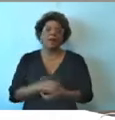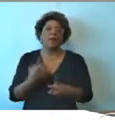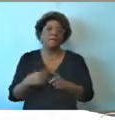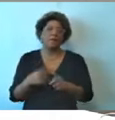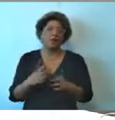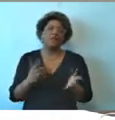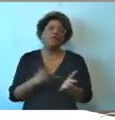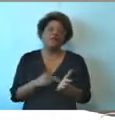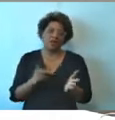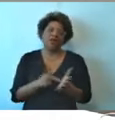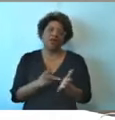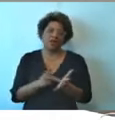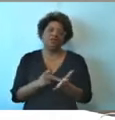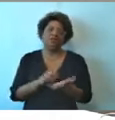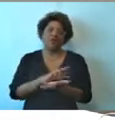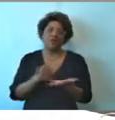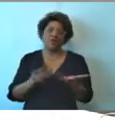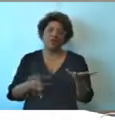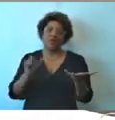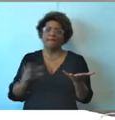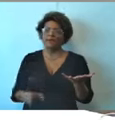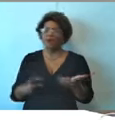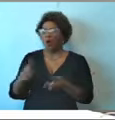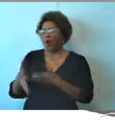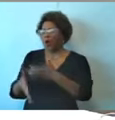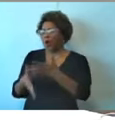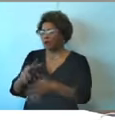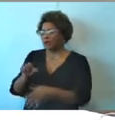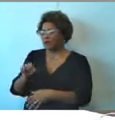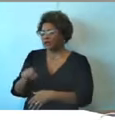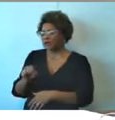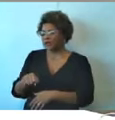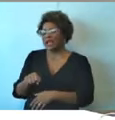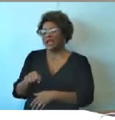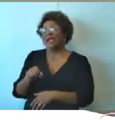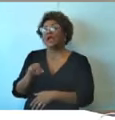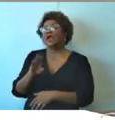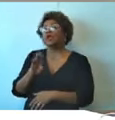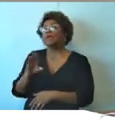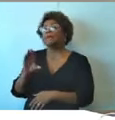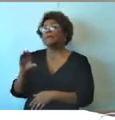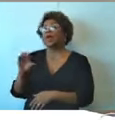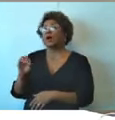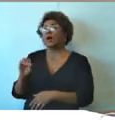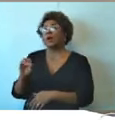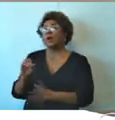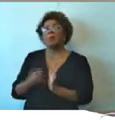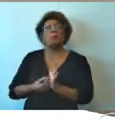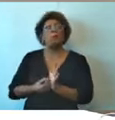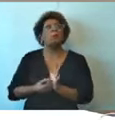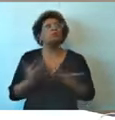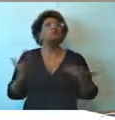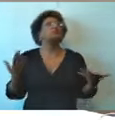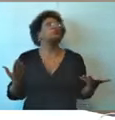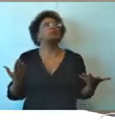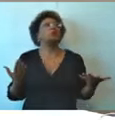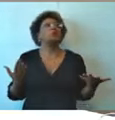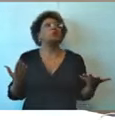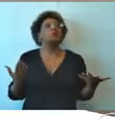realmente as pessoas costumam relatar assim no BO. Apareceu do nada a